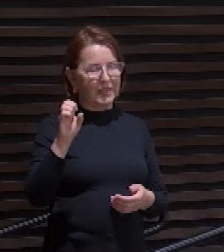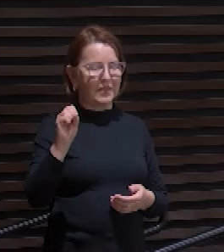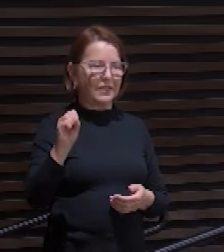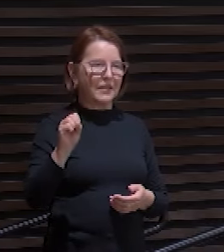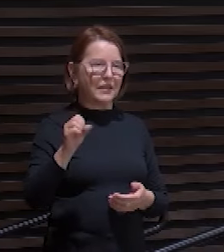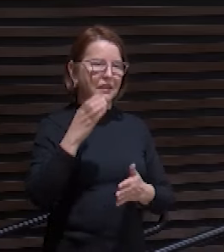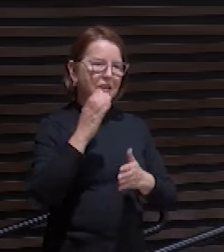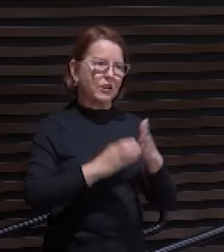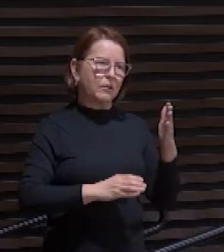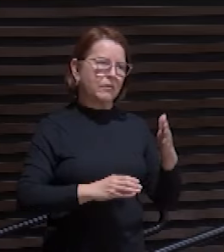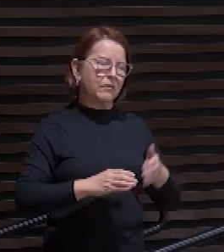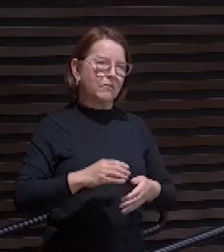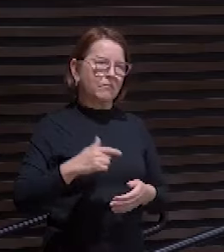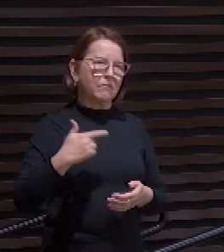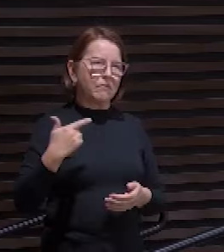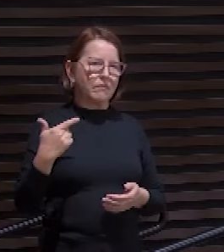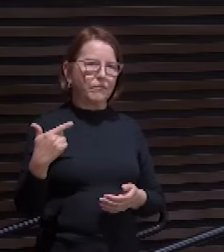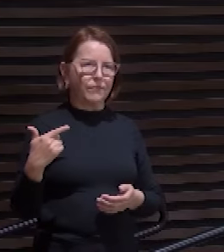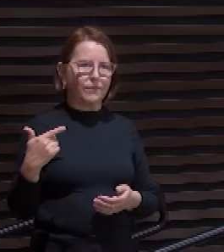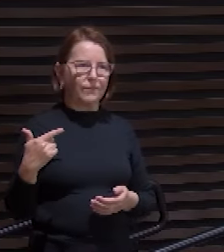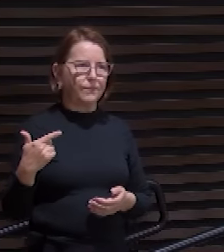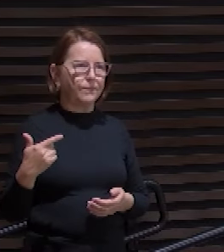Eclesiastes capítulo 2,